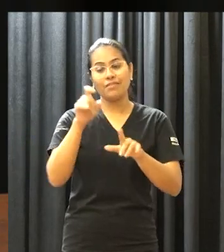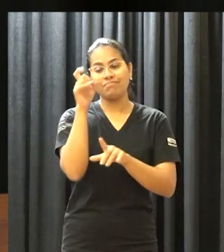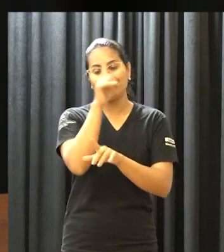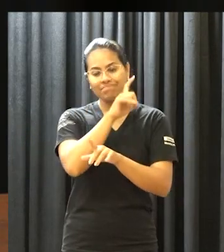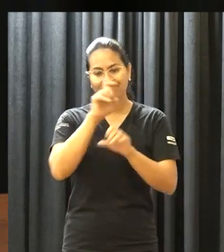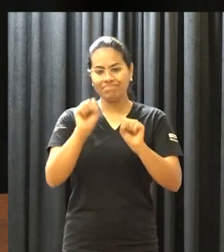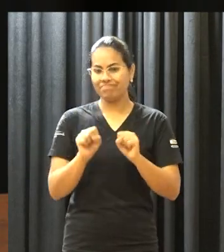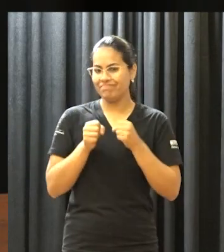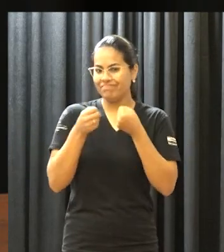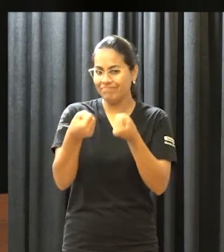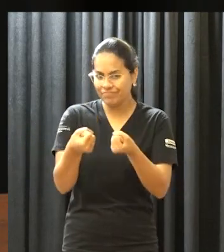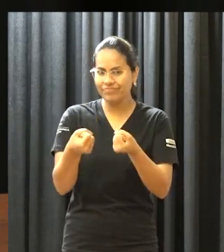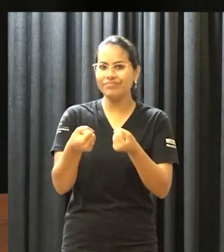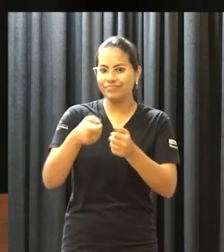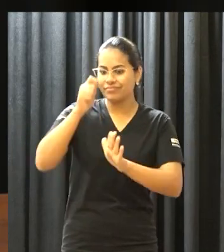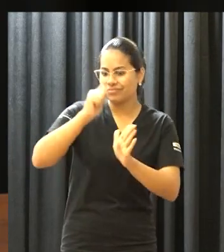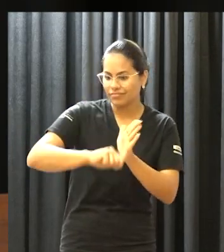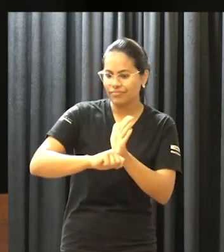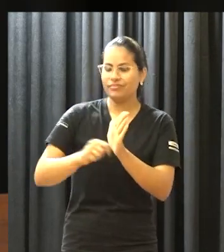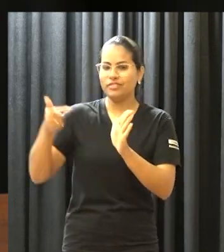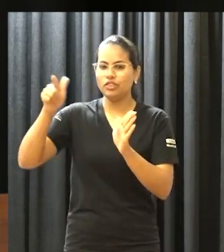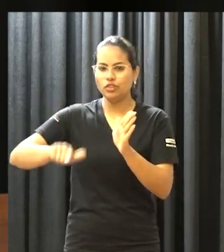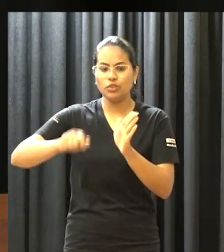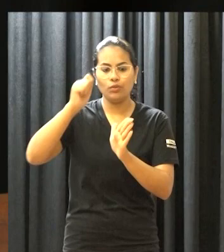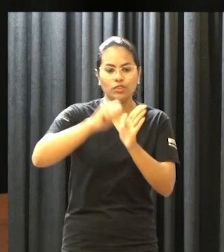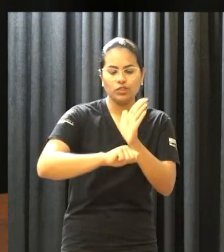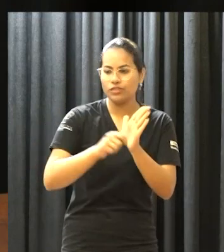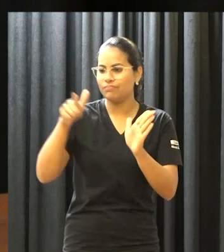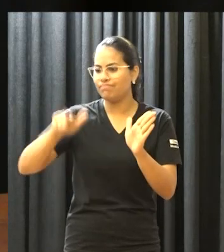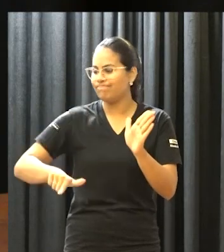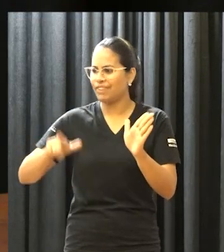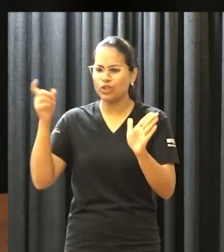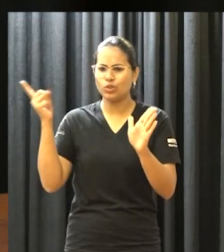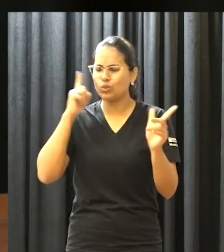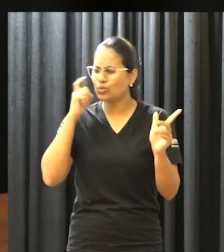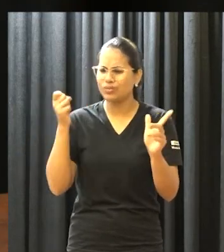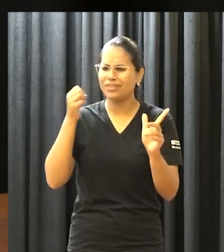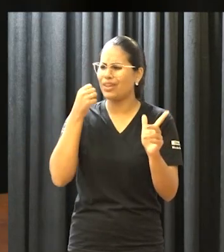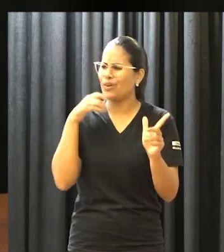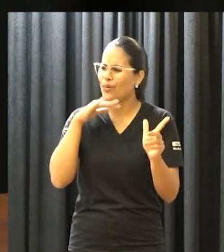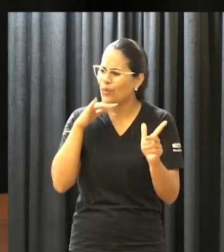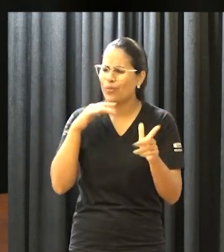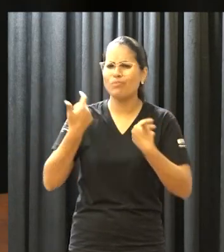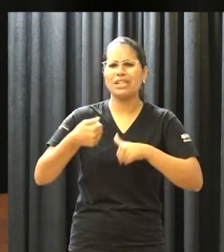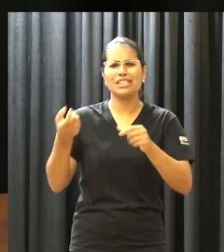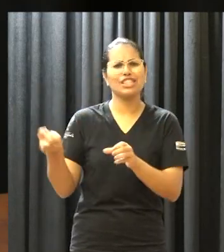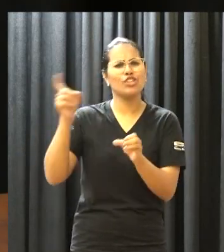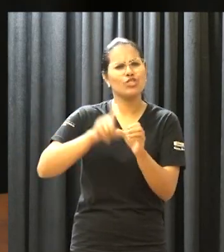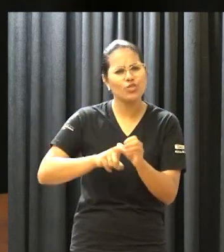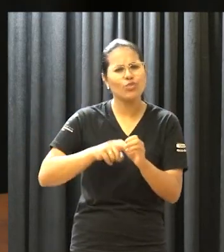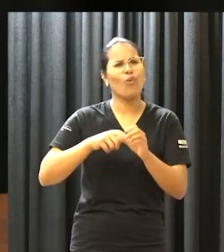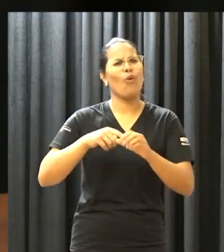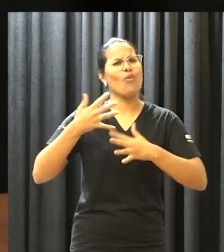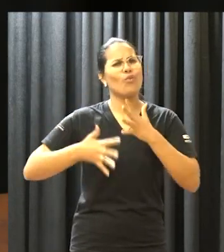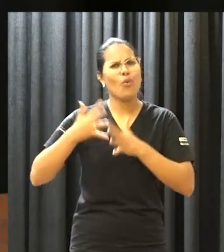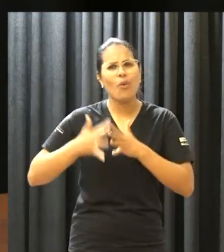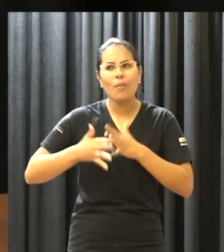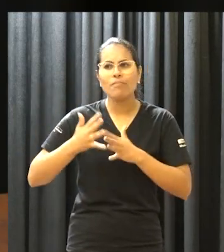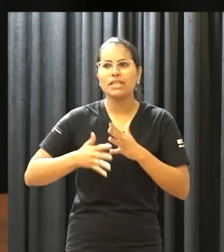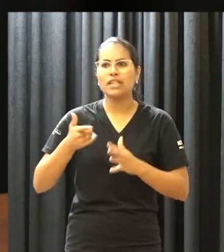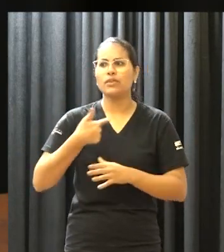escrever, refazer, refazer, aí escuta, não tá bom, refaz, não ficou bom, tá muito complicado. Eu fiz uma